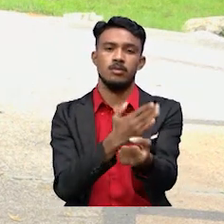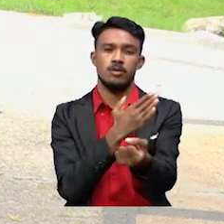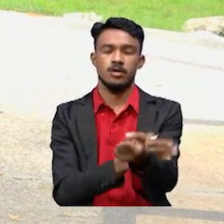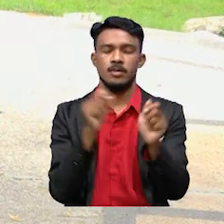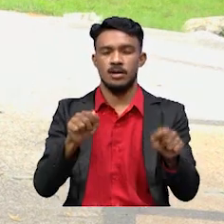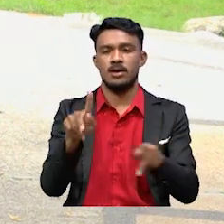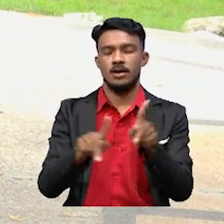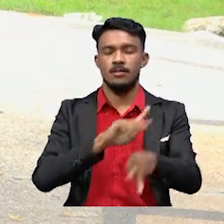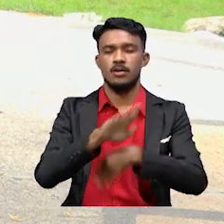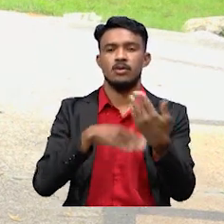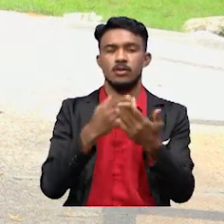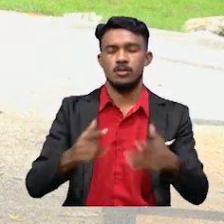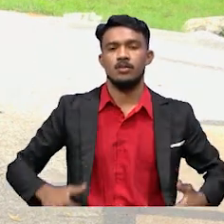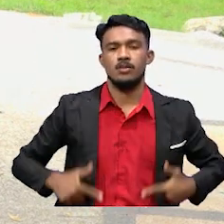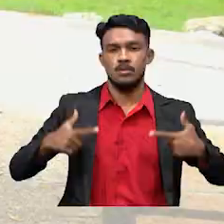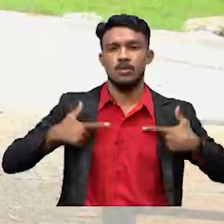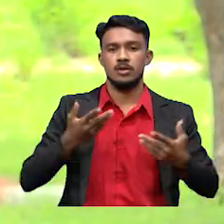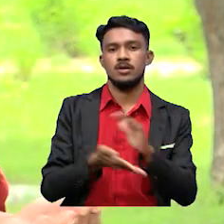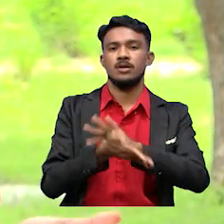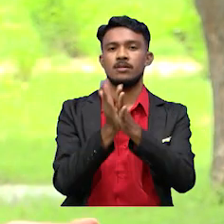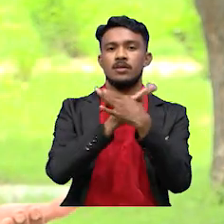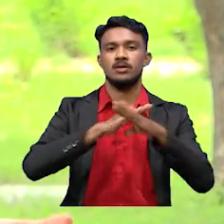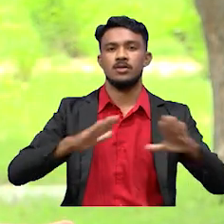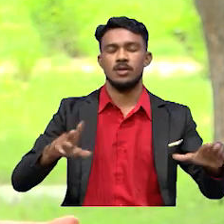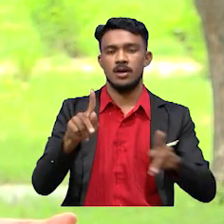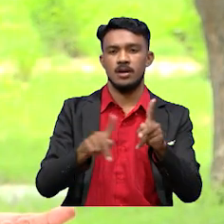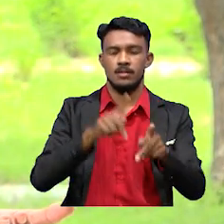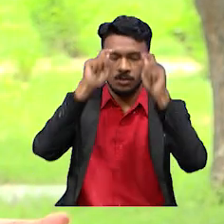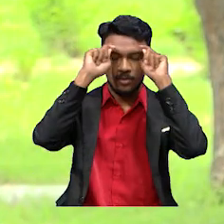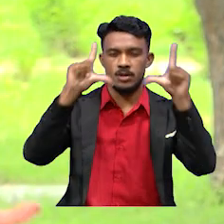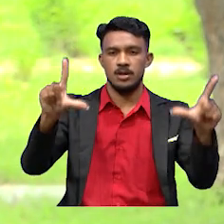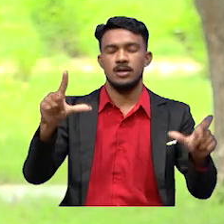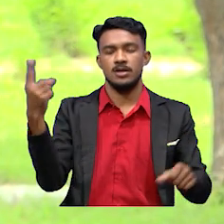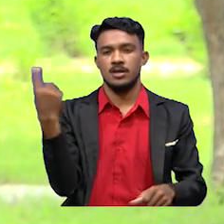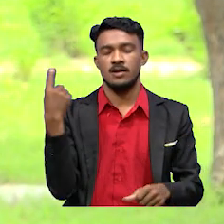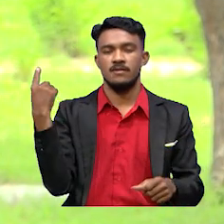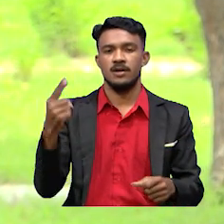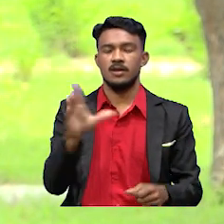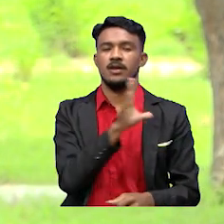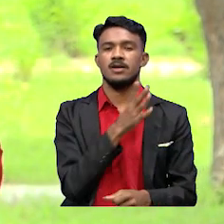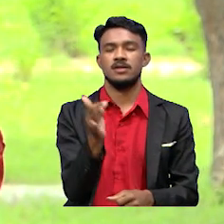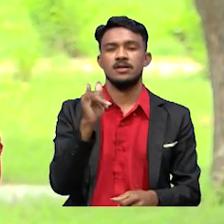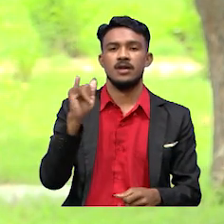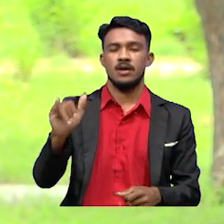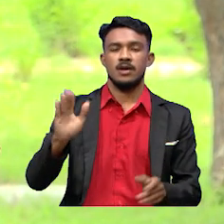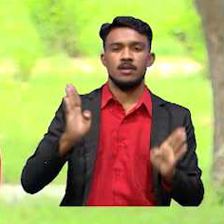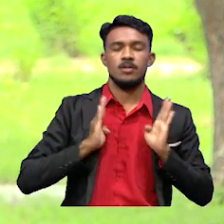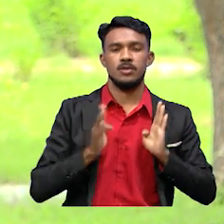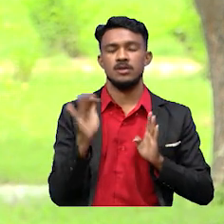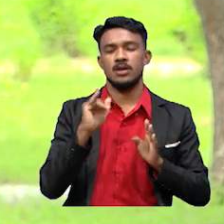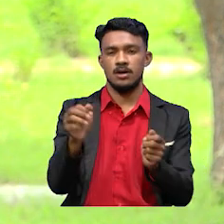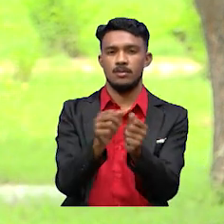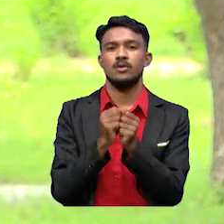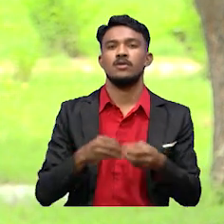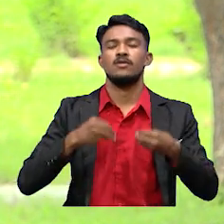uma rota bela em mores e a paz no harmonia. Povo Timor-Leste, se na fatem rei, sirenia na iulun sira, atuha muito que falei